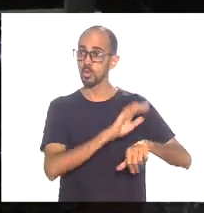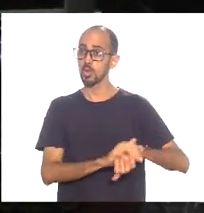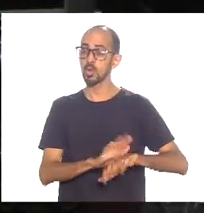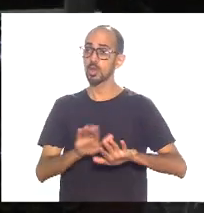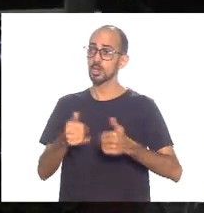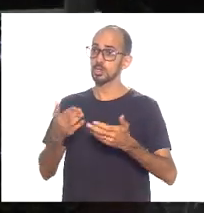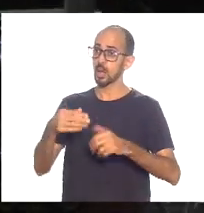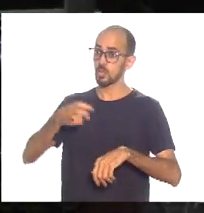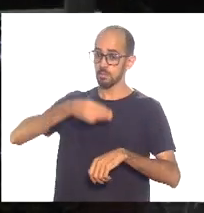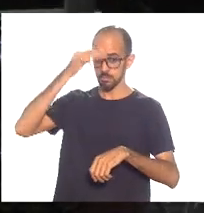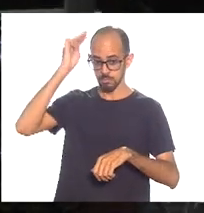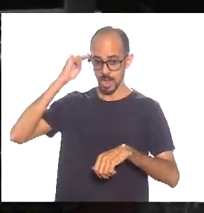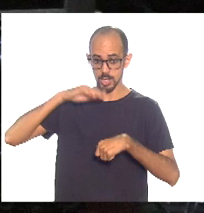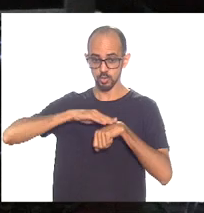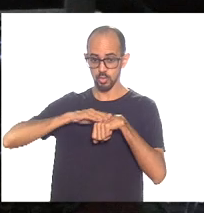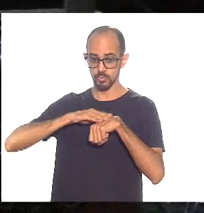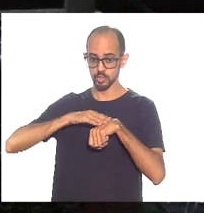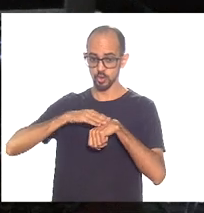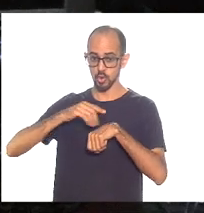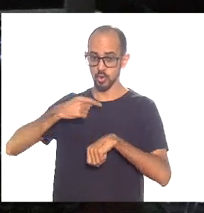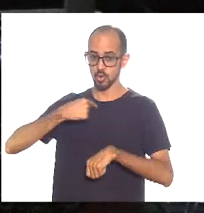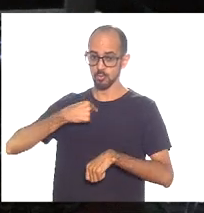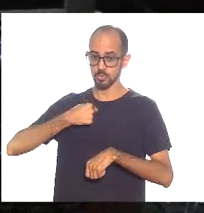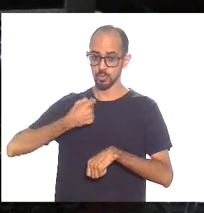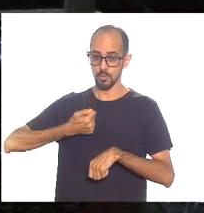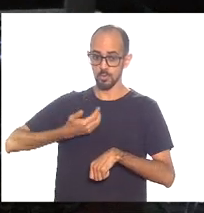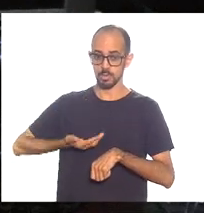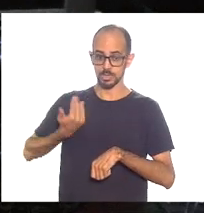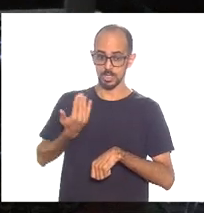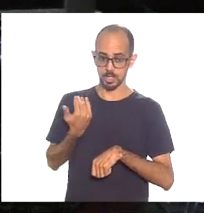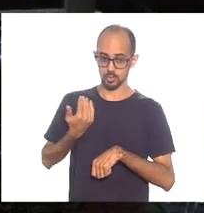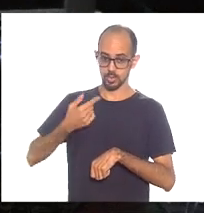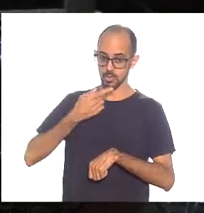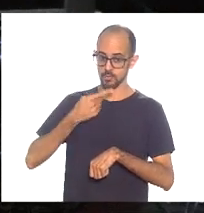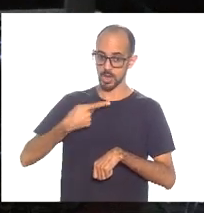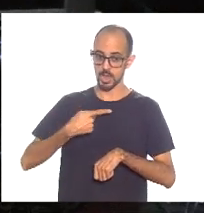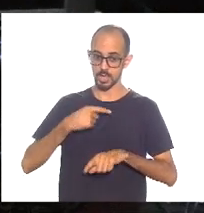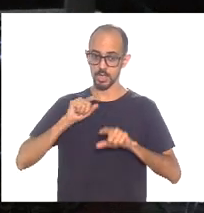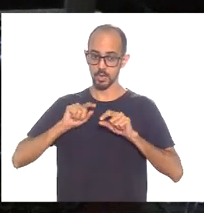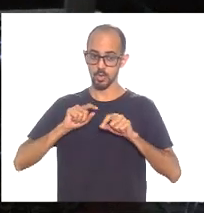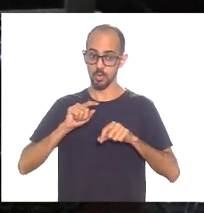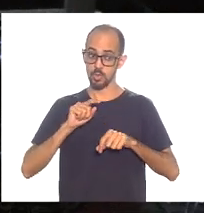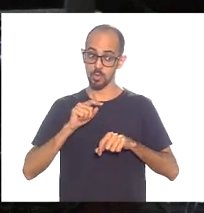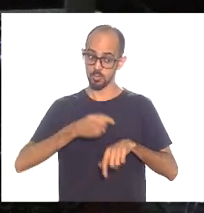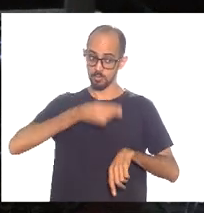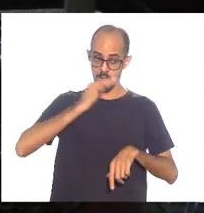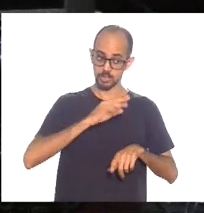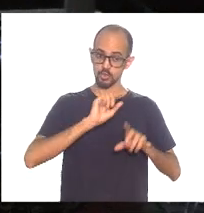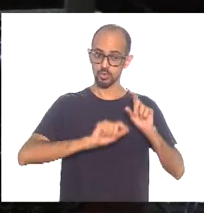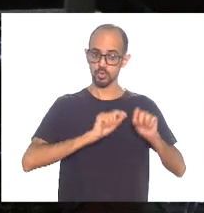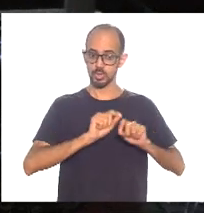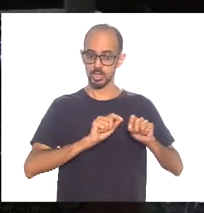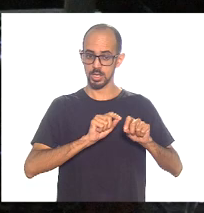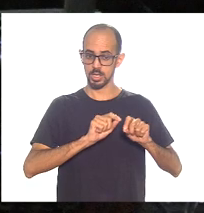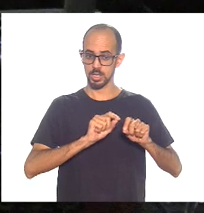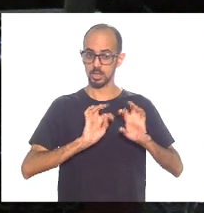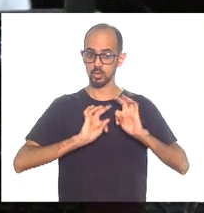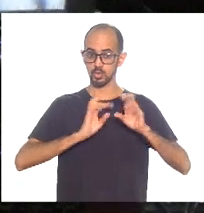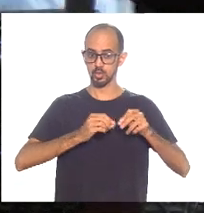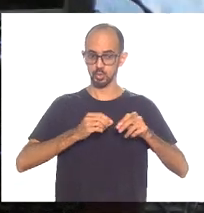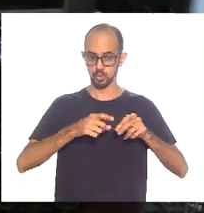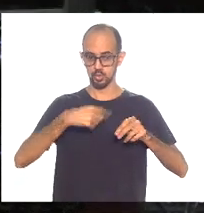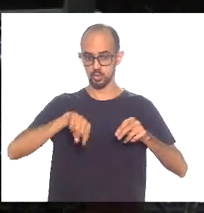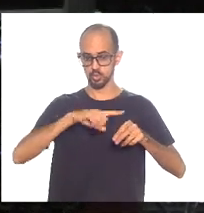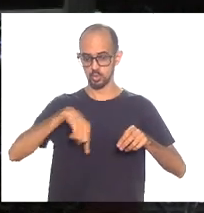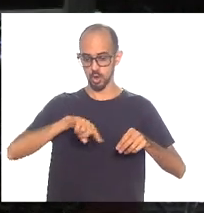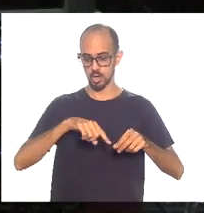Deputado Márcio esteve comigo até há pouco. Eu disse a ele que a gente costuma, democraticamente, botar tudo aqui para